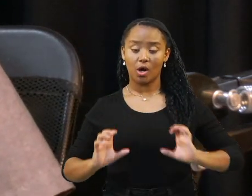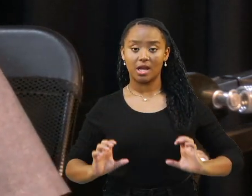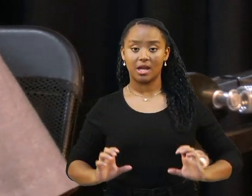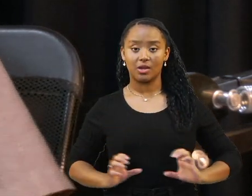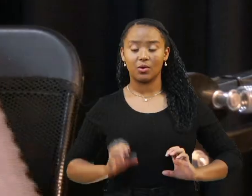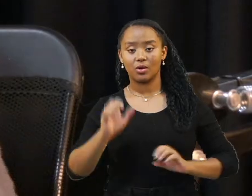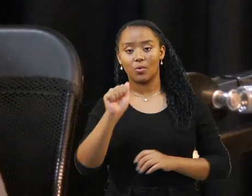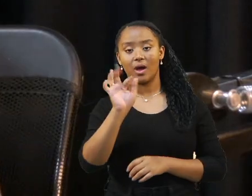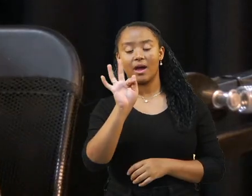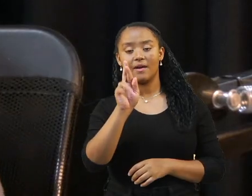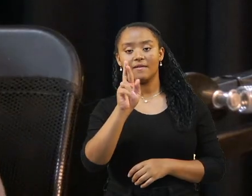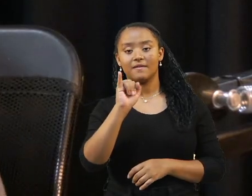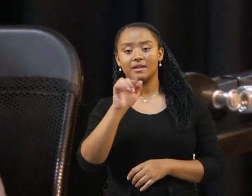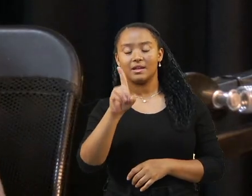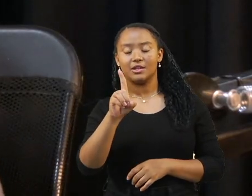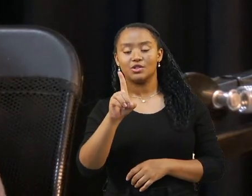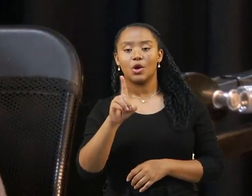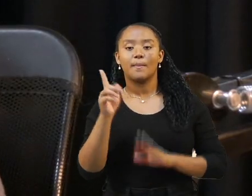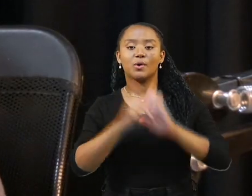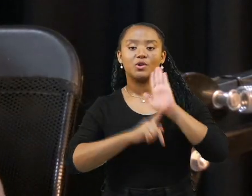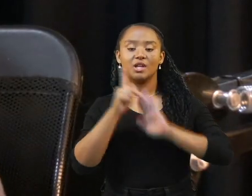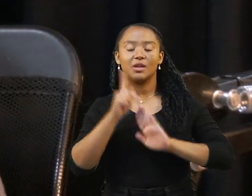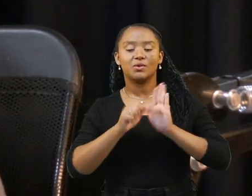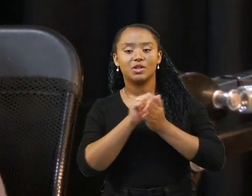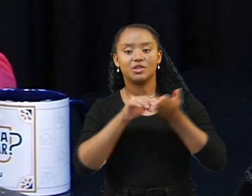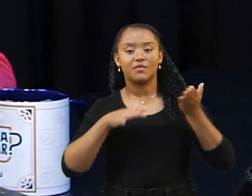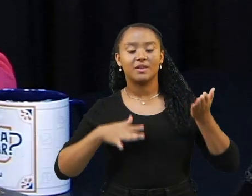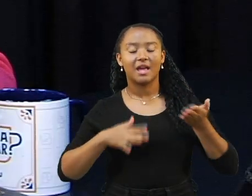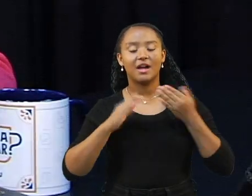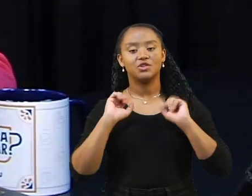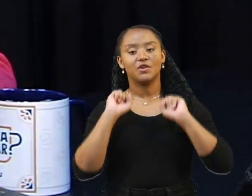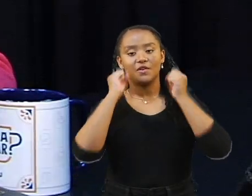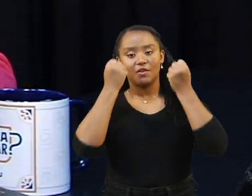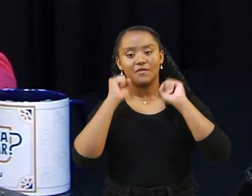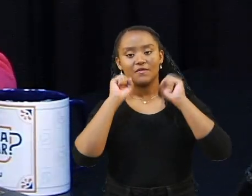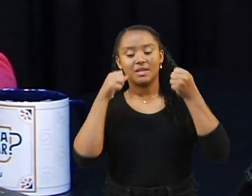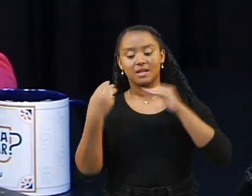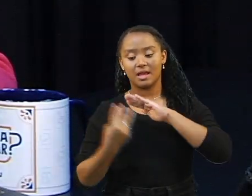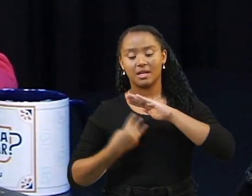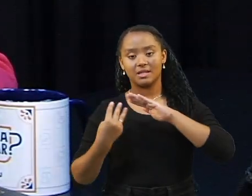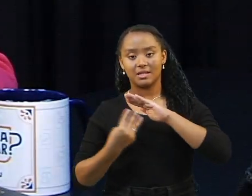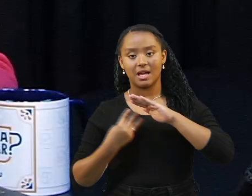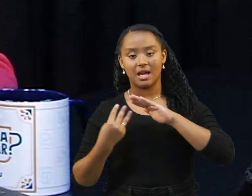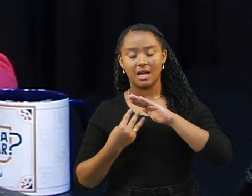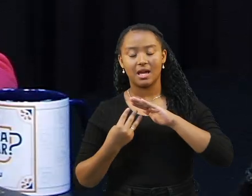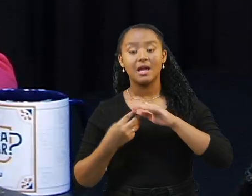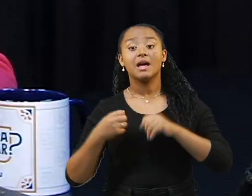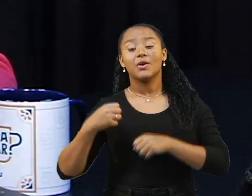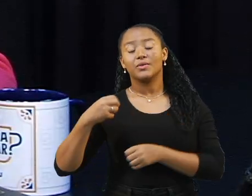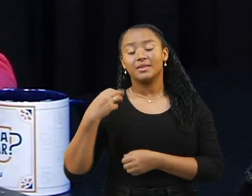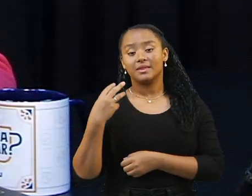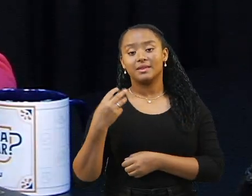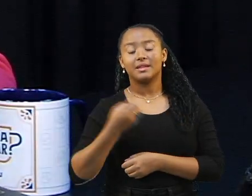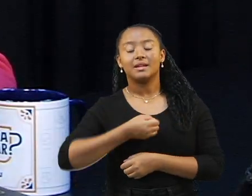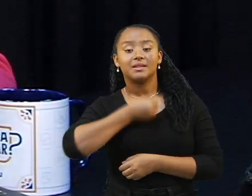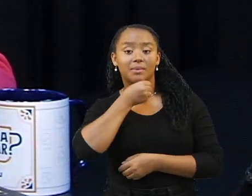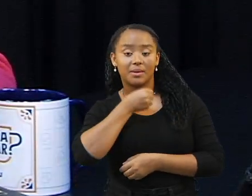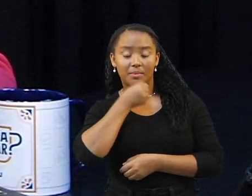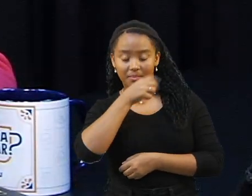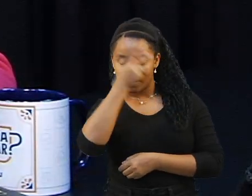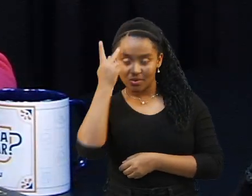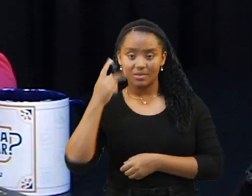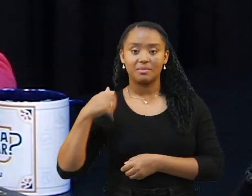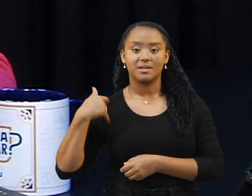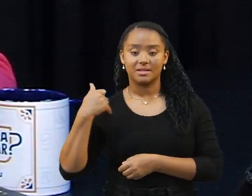do AFRID, o Projeto de Atividades Físicas e Recreativas para a Terceira Idade, presidente do Conselho Editorial da